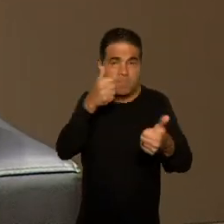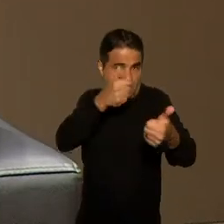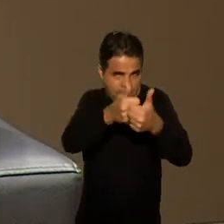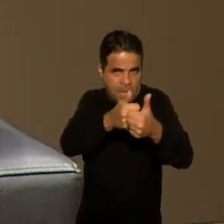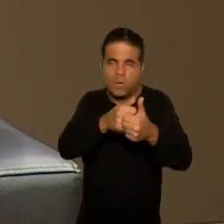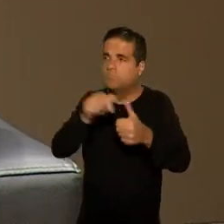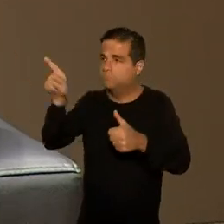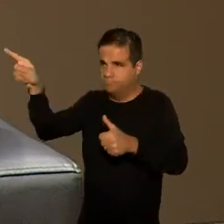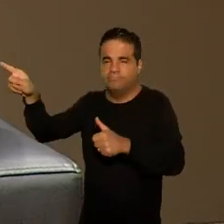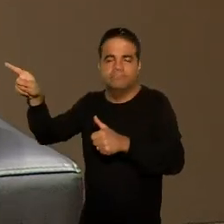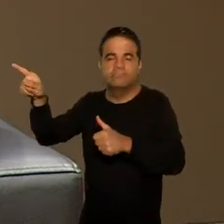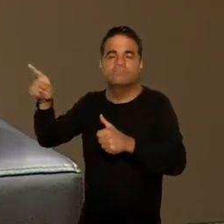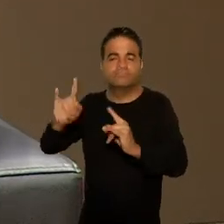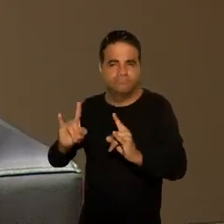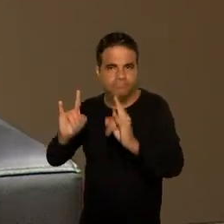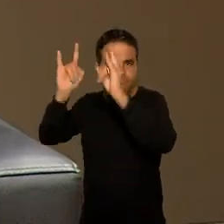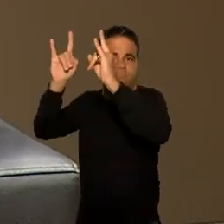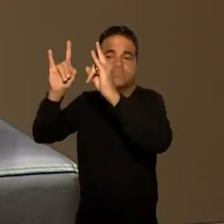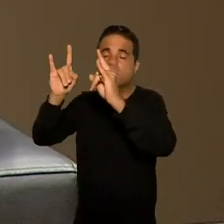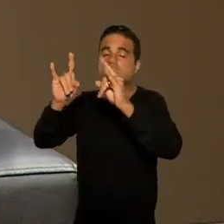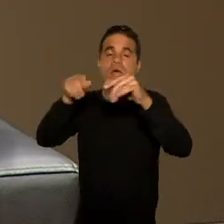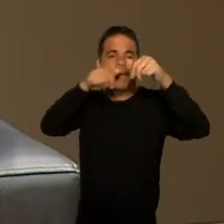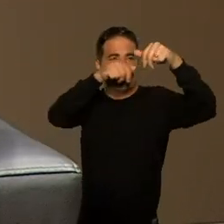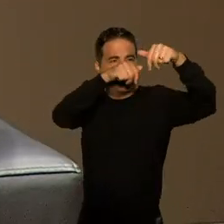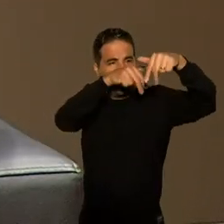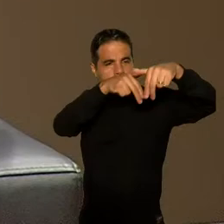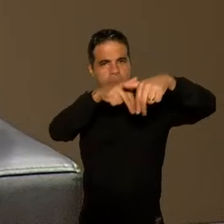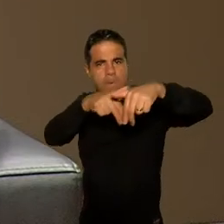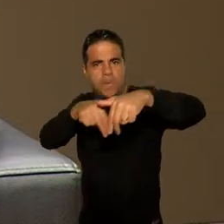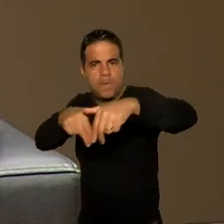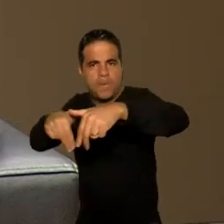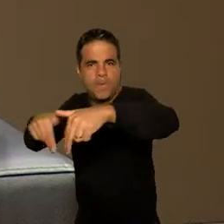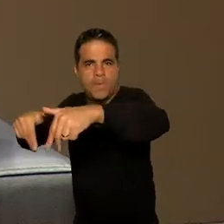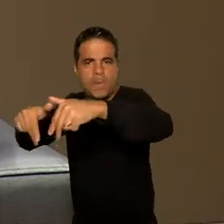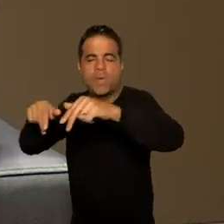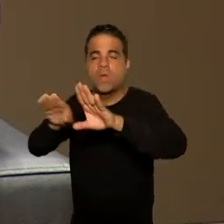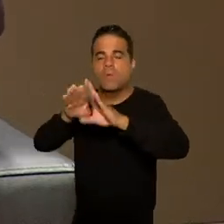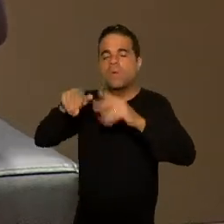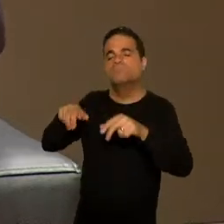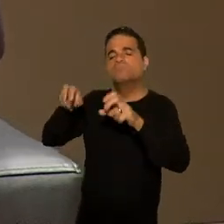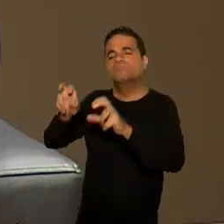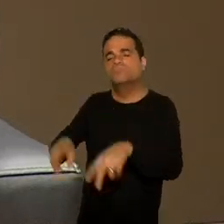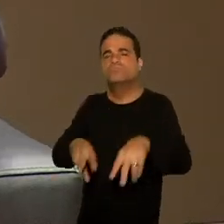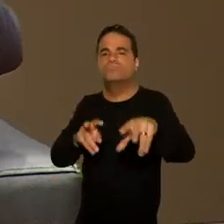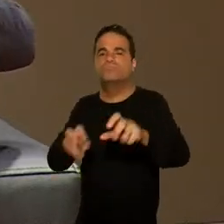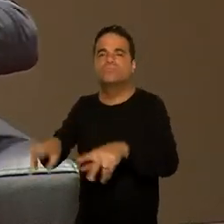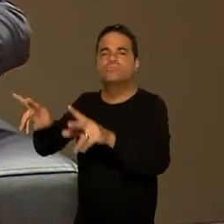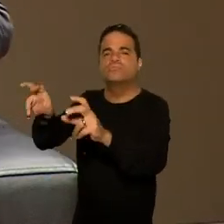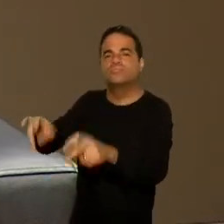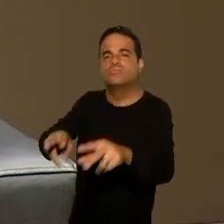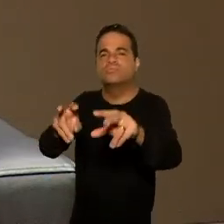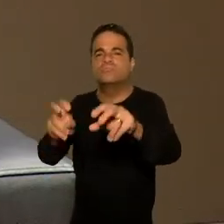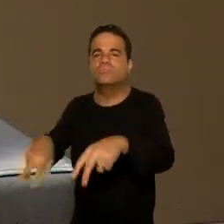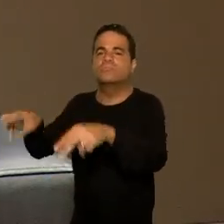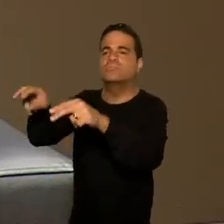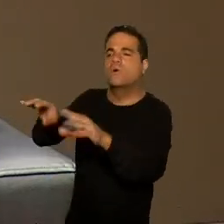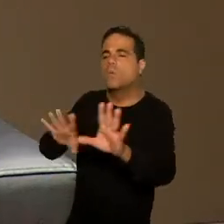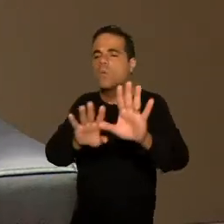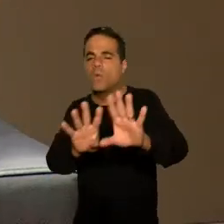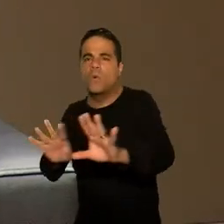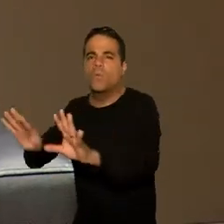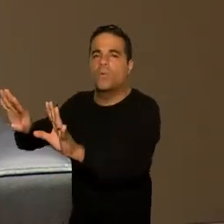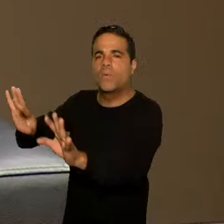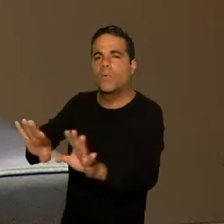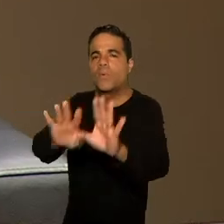Pavilhão né de difícil então eles descem nesse portão e vão caminhando pelo parque até chegar a